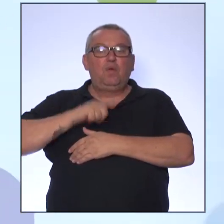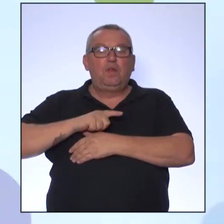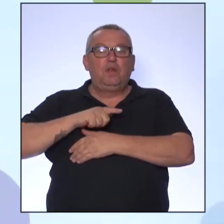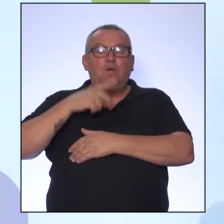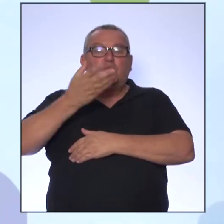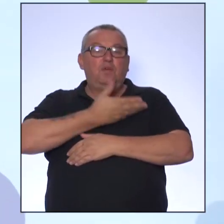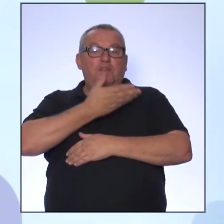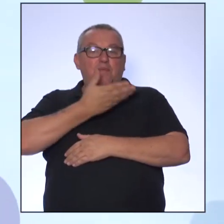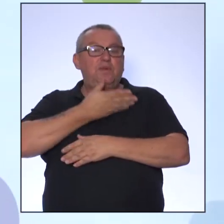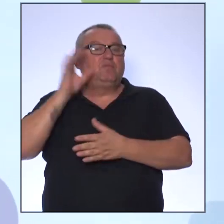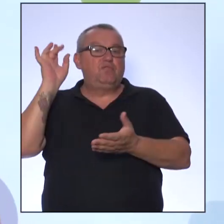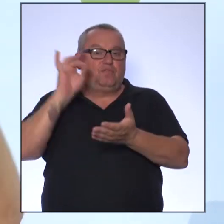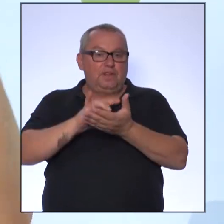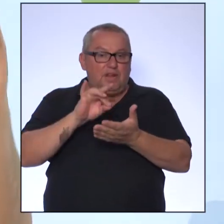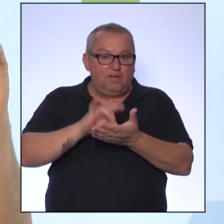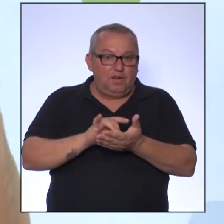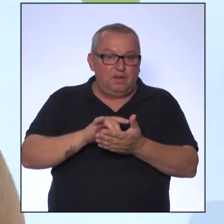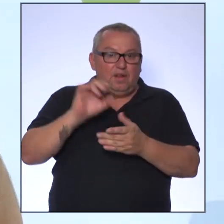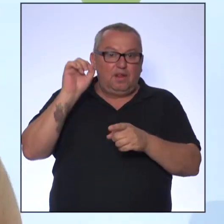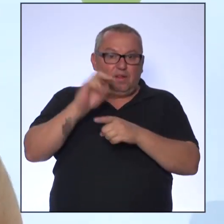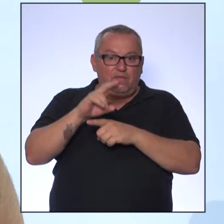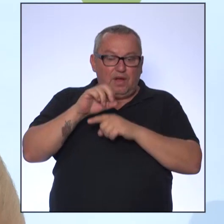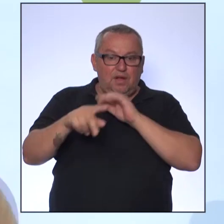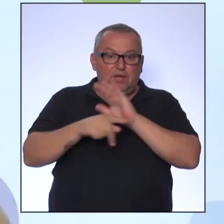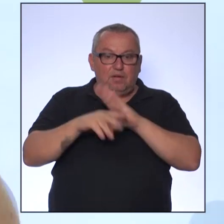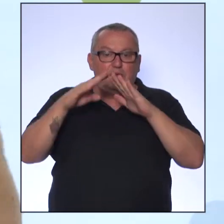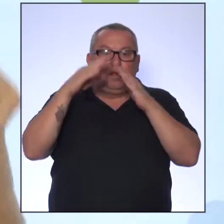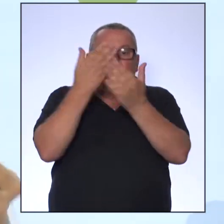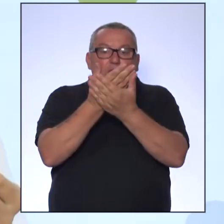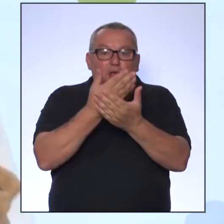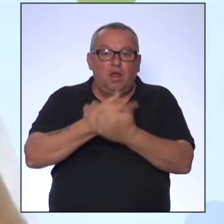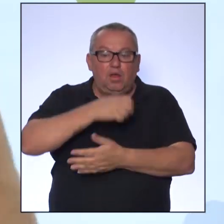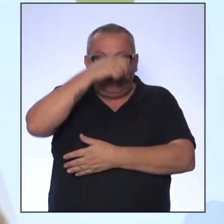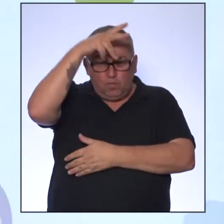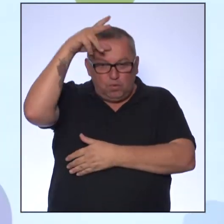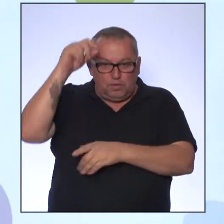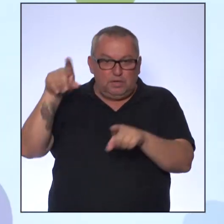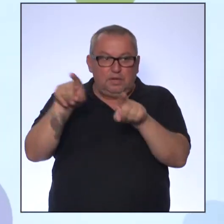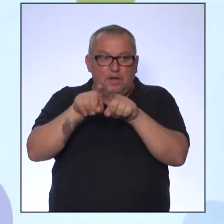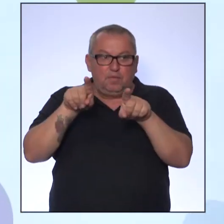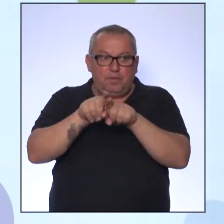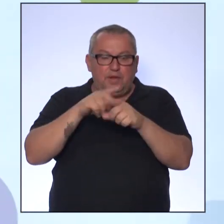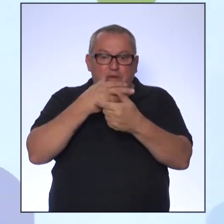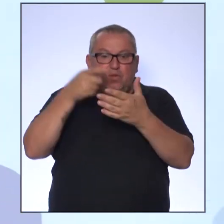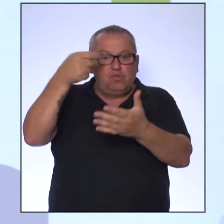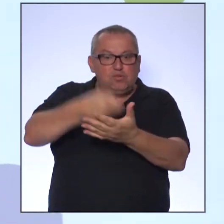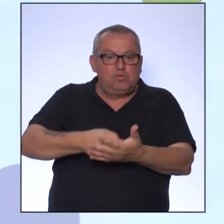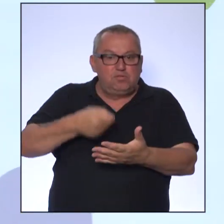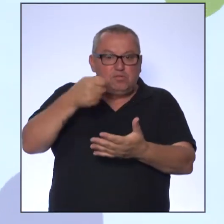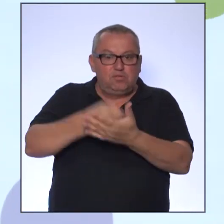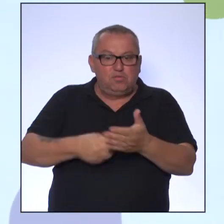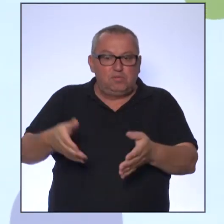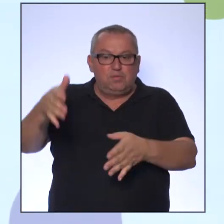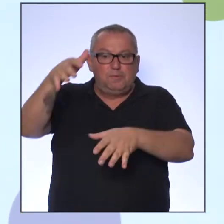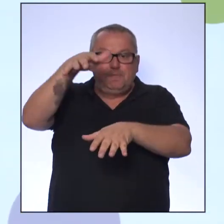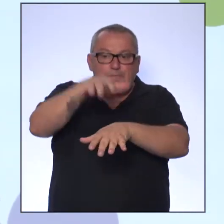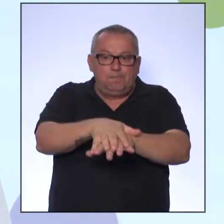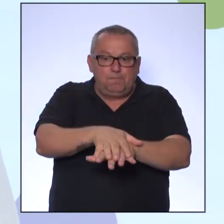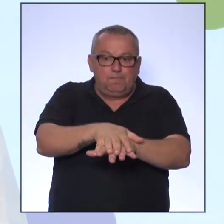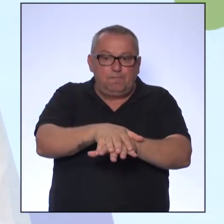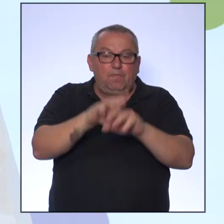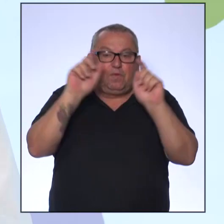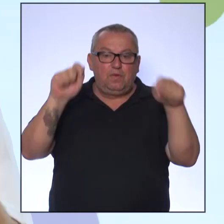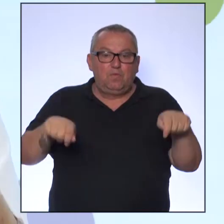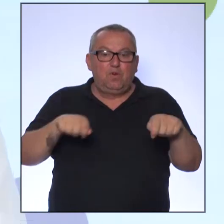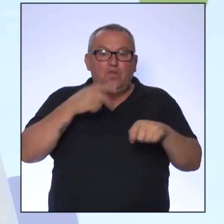os seus colegas. São vagas exclusivas para a escola pública e também ações afirmativas para a inclusão, onde você pode se